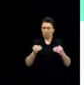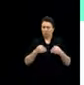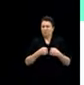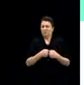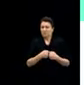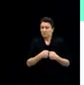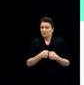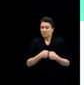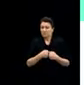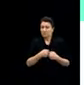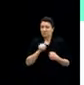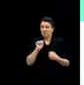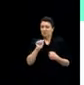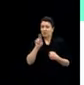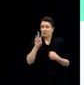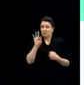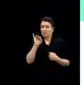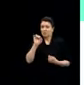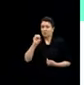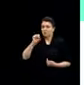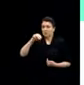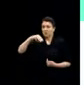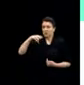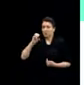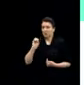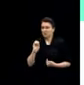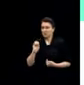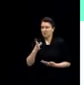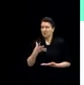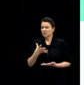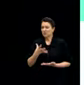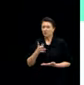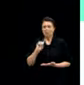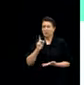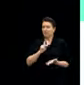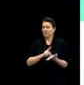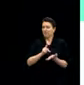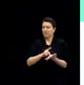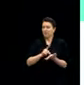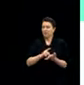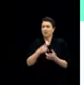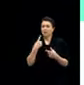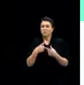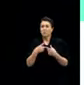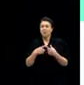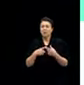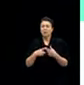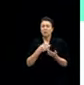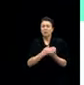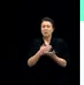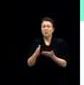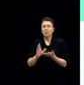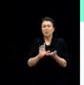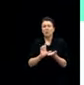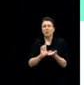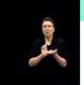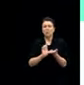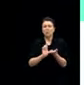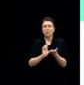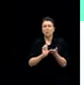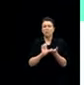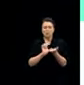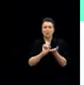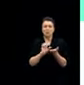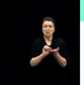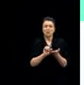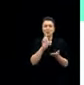Então, essa afirmação, né, é um mito e surgiu após a publicação de um artigo lá em